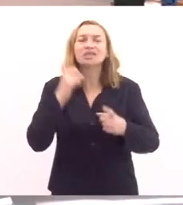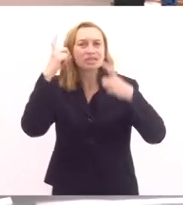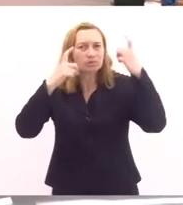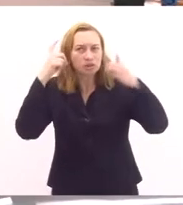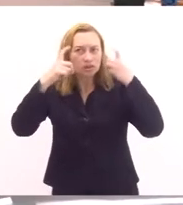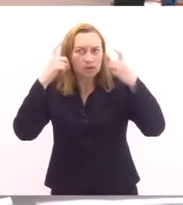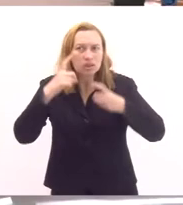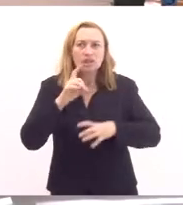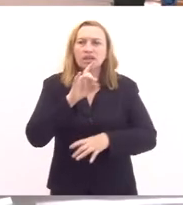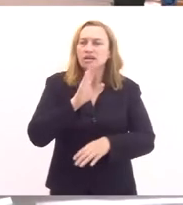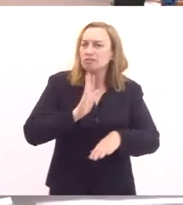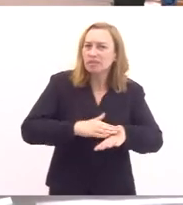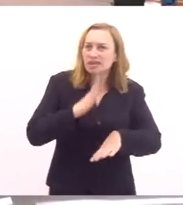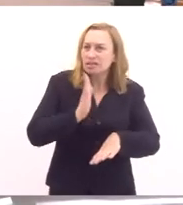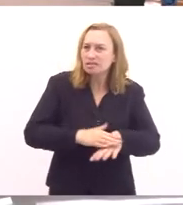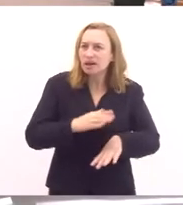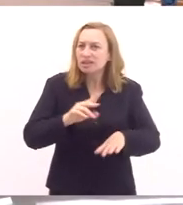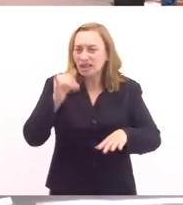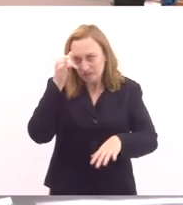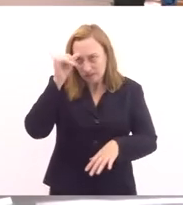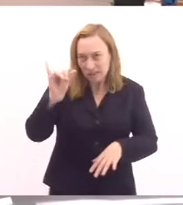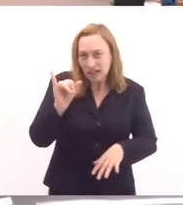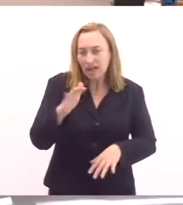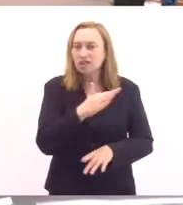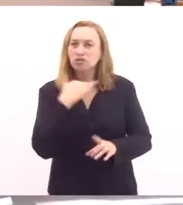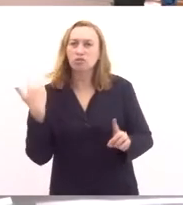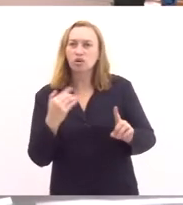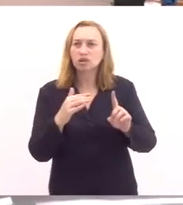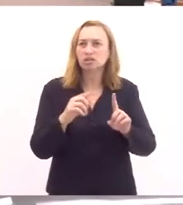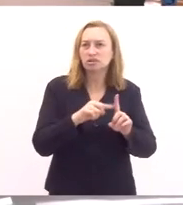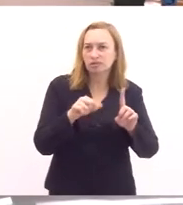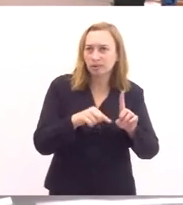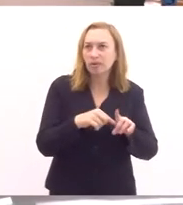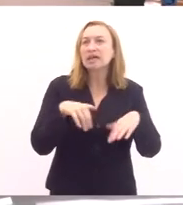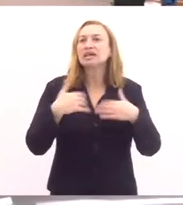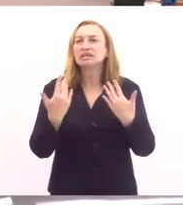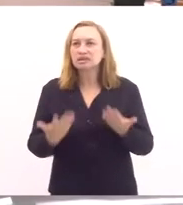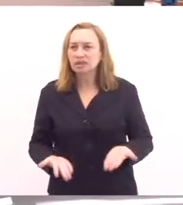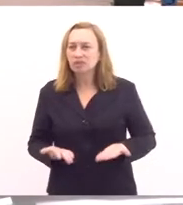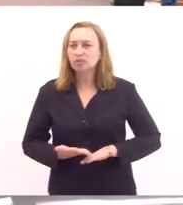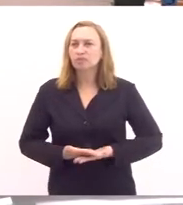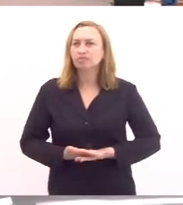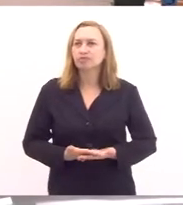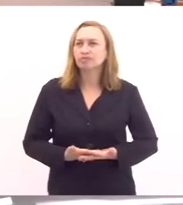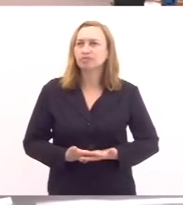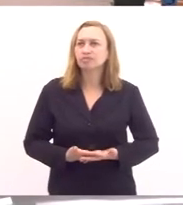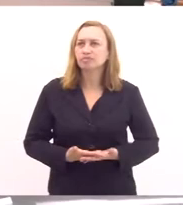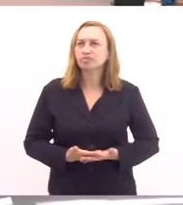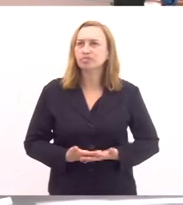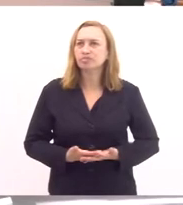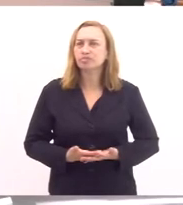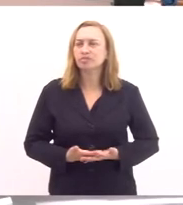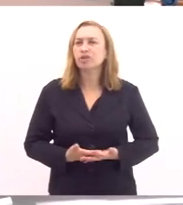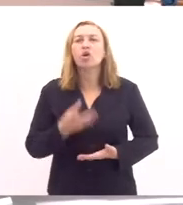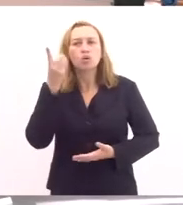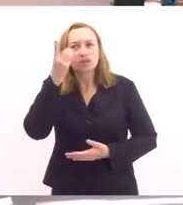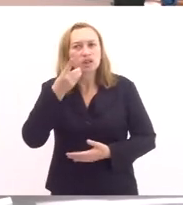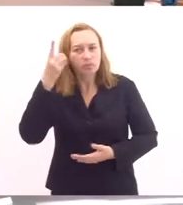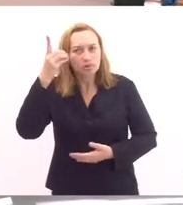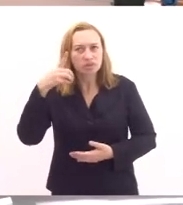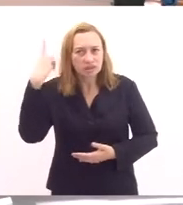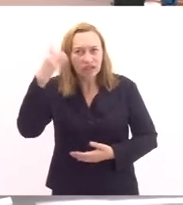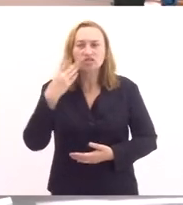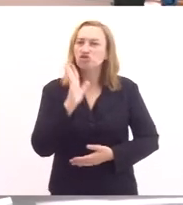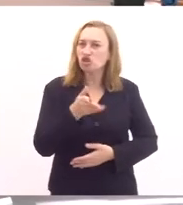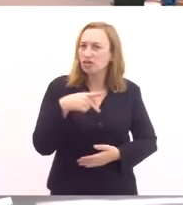preocupar e cada vez mais editar suas mortes maternas então é como o deputado